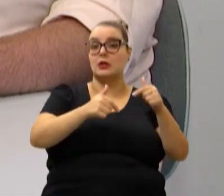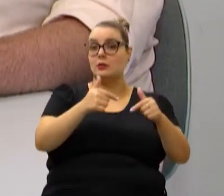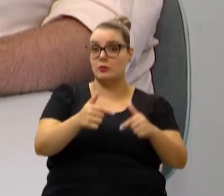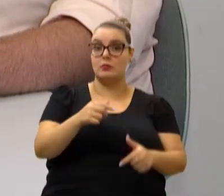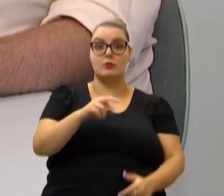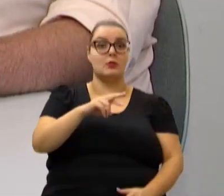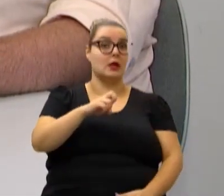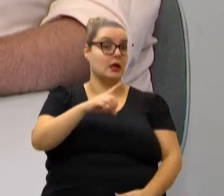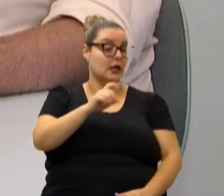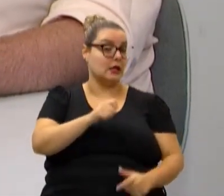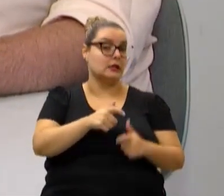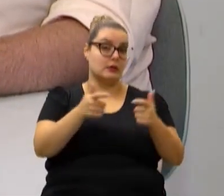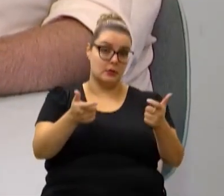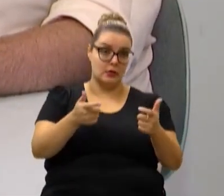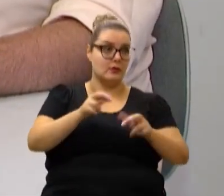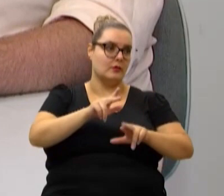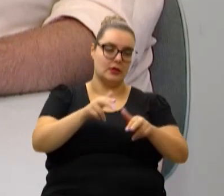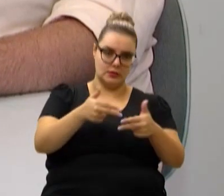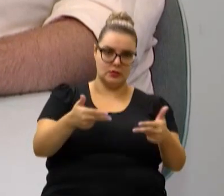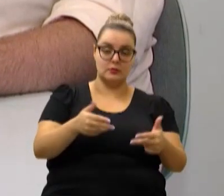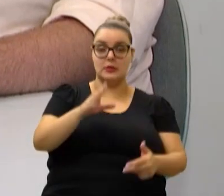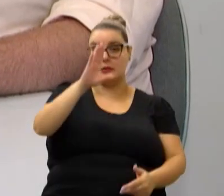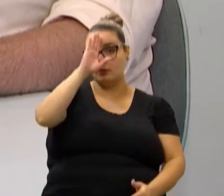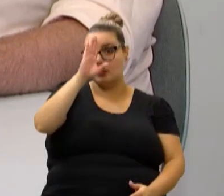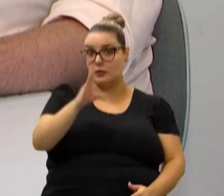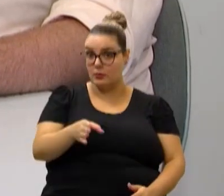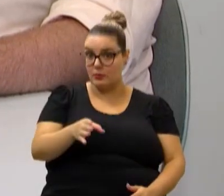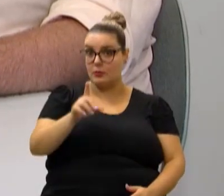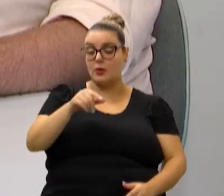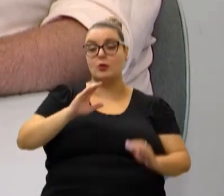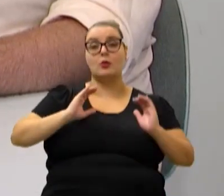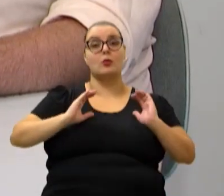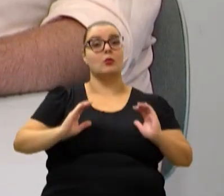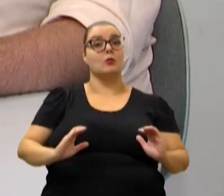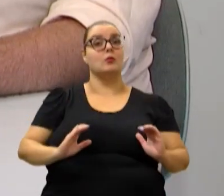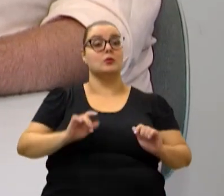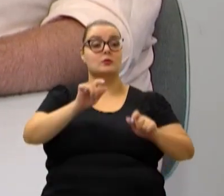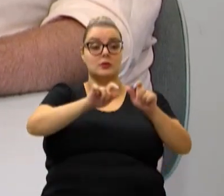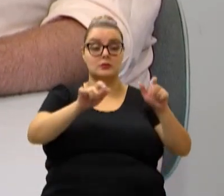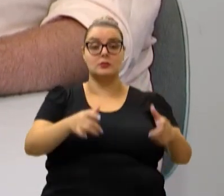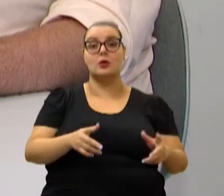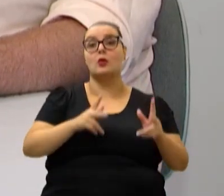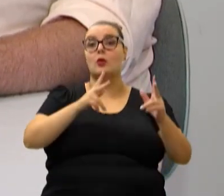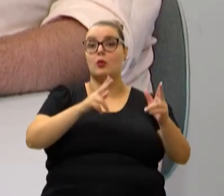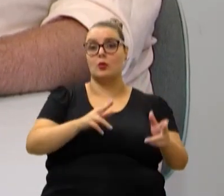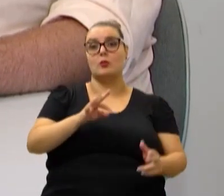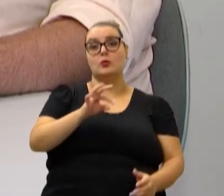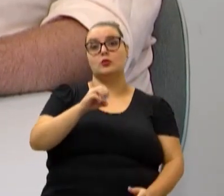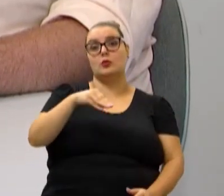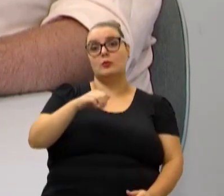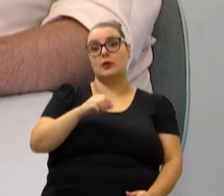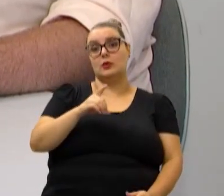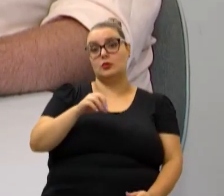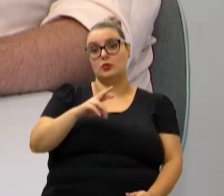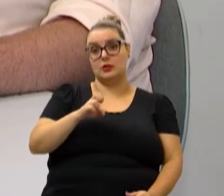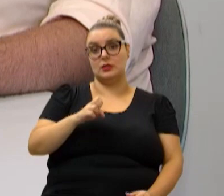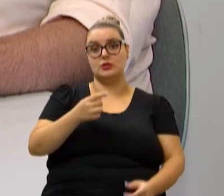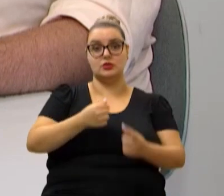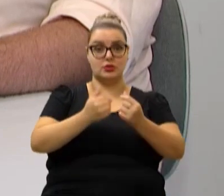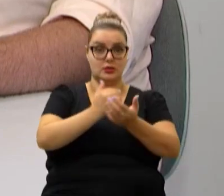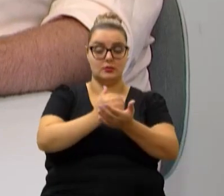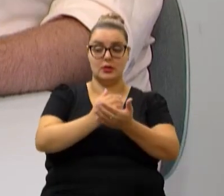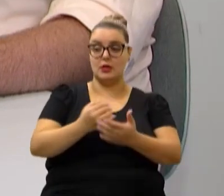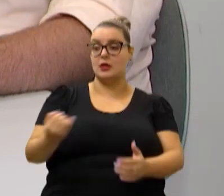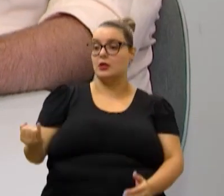uma mudança de emprego, uma renda maior e etc. Mas a principal é o comportamento da pessoa enquanto tomadora de